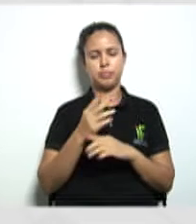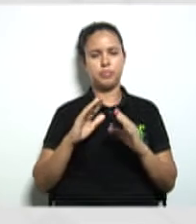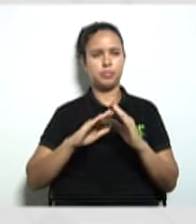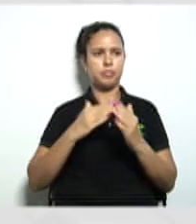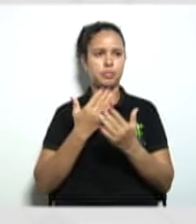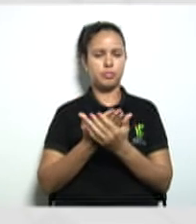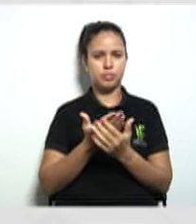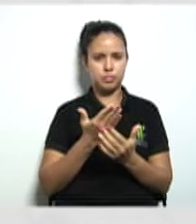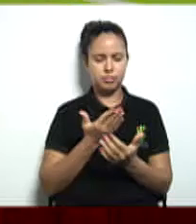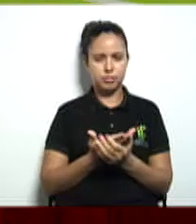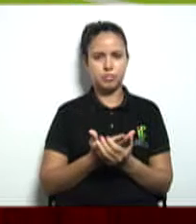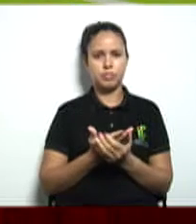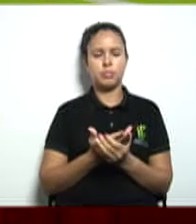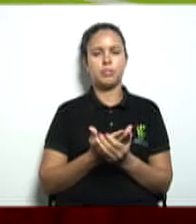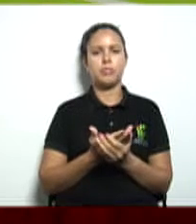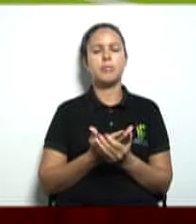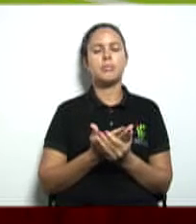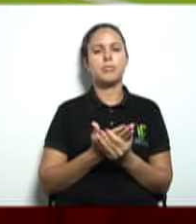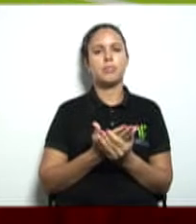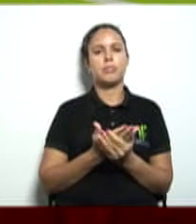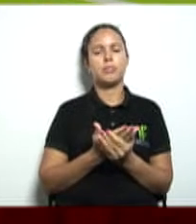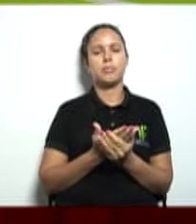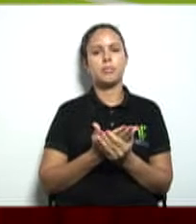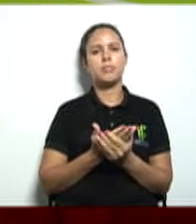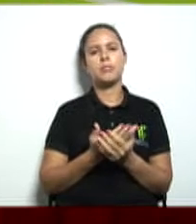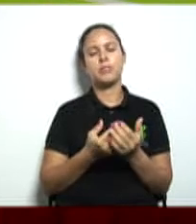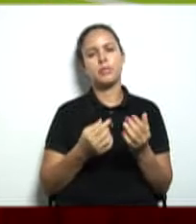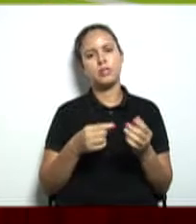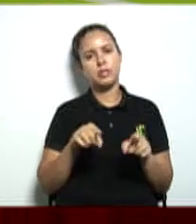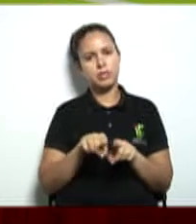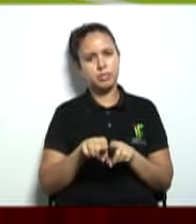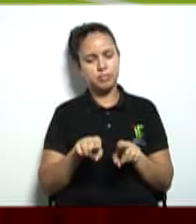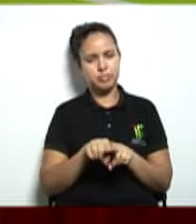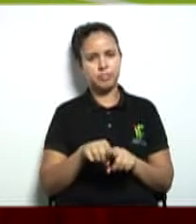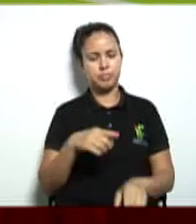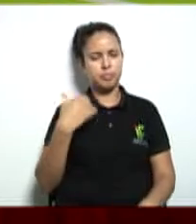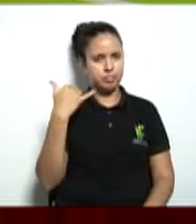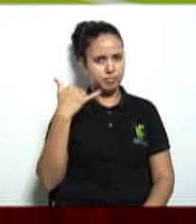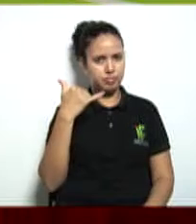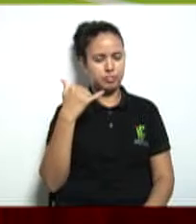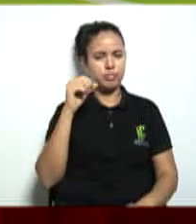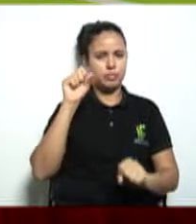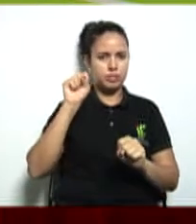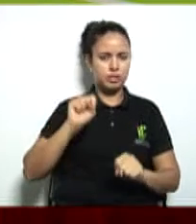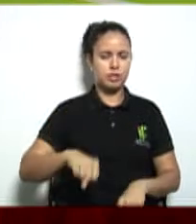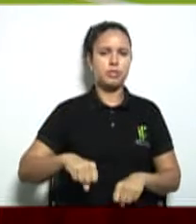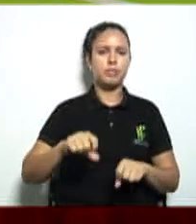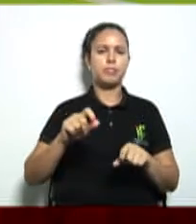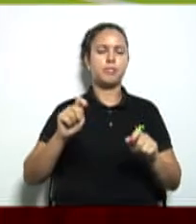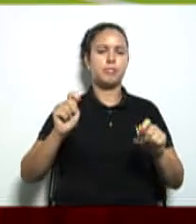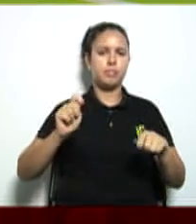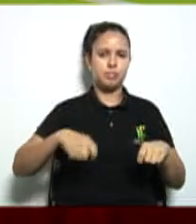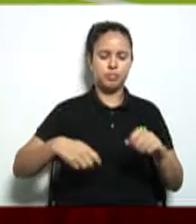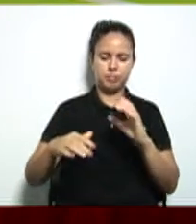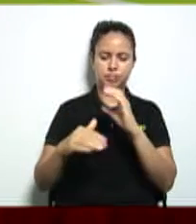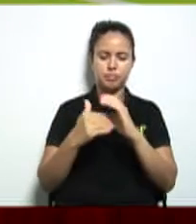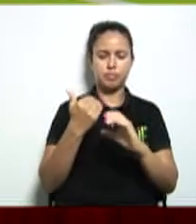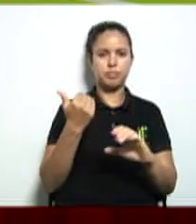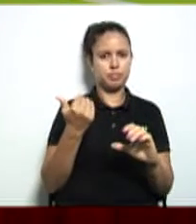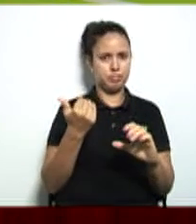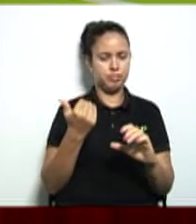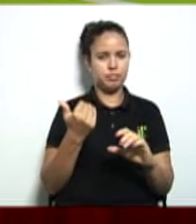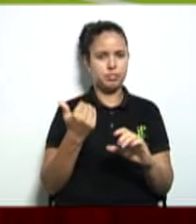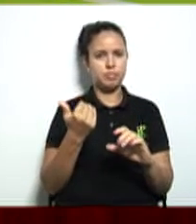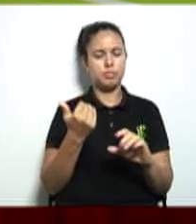ajuda de algum amigo que tem essa até pelo celular mesmo, né? É possível encaminhar um e-mail. Basta